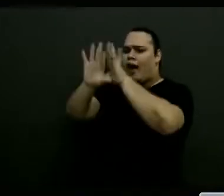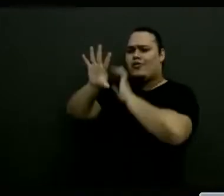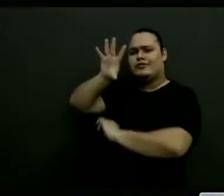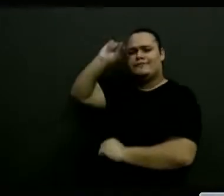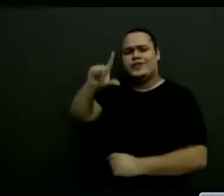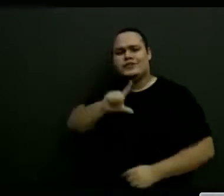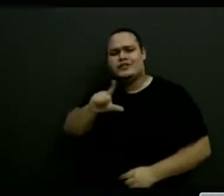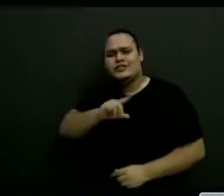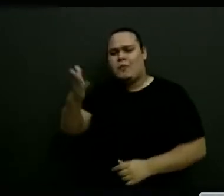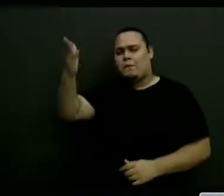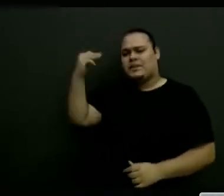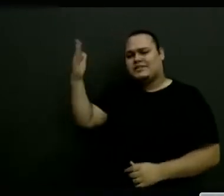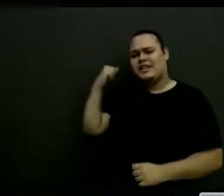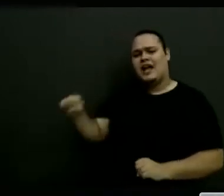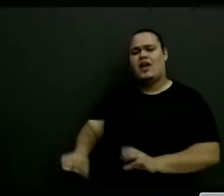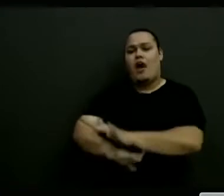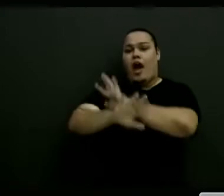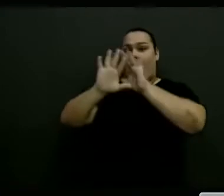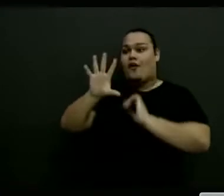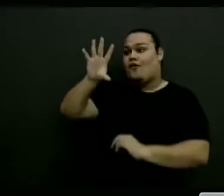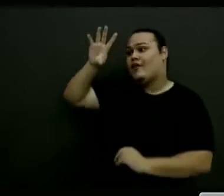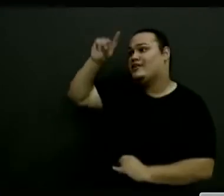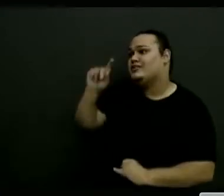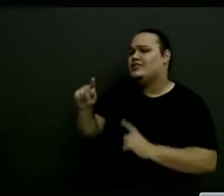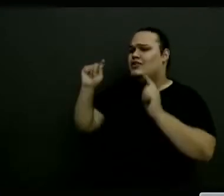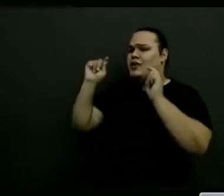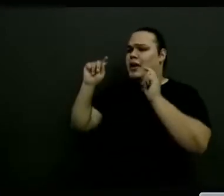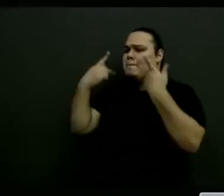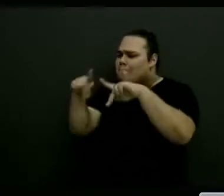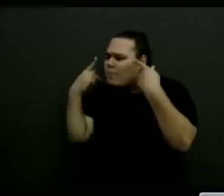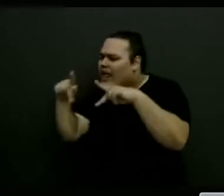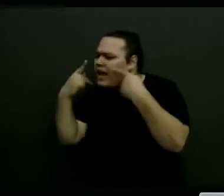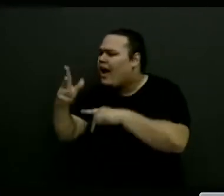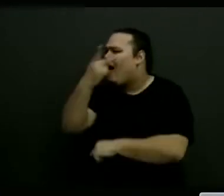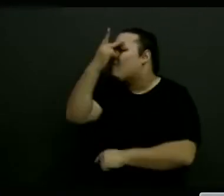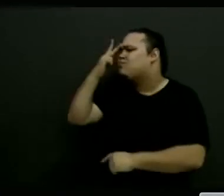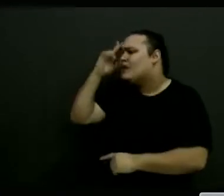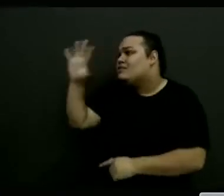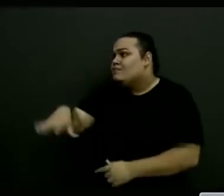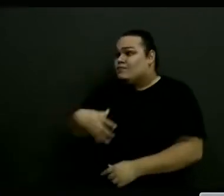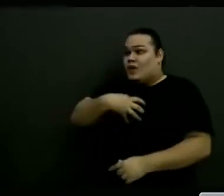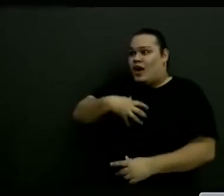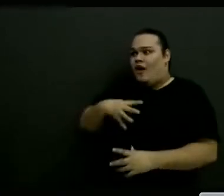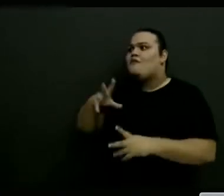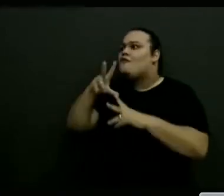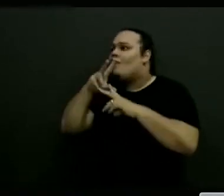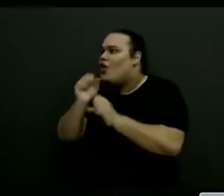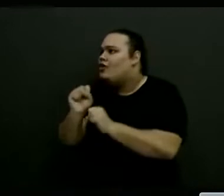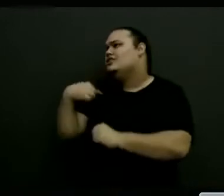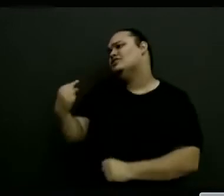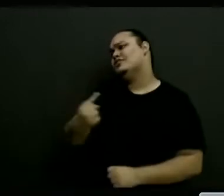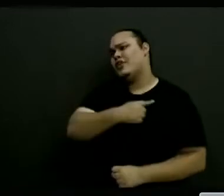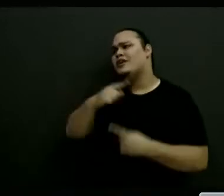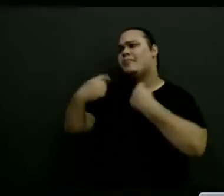tocar na vida das multidões, o ter uma influência sobre a população. É por isso que